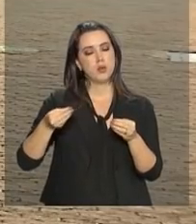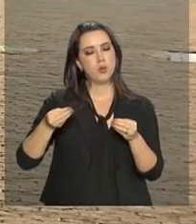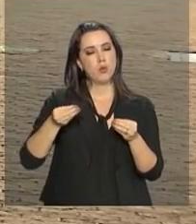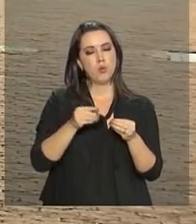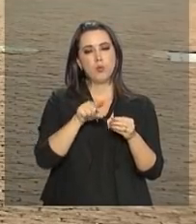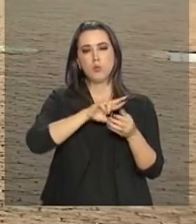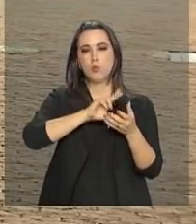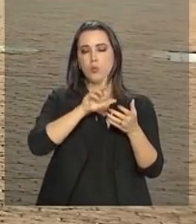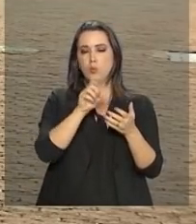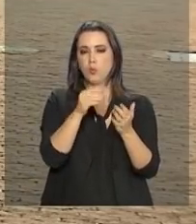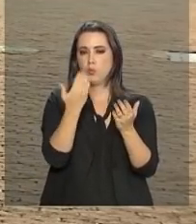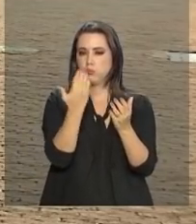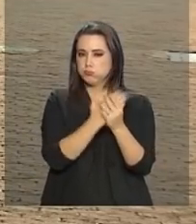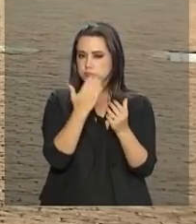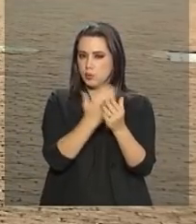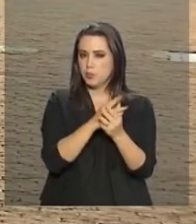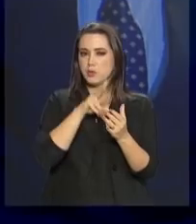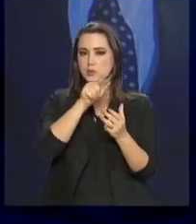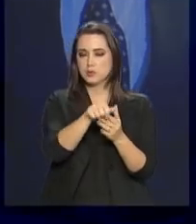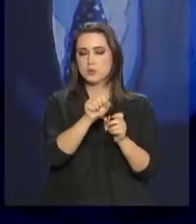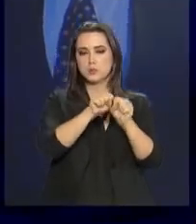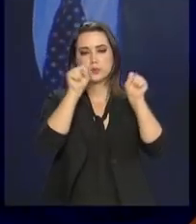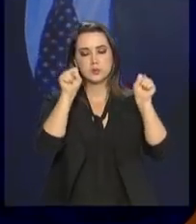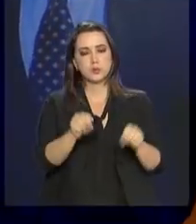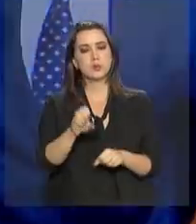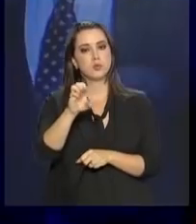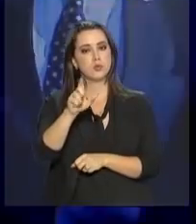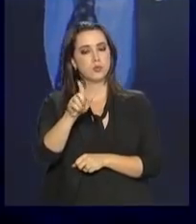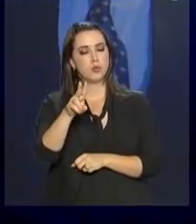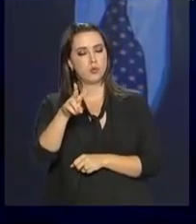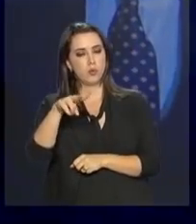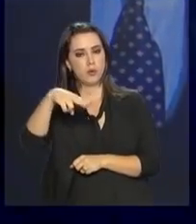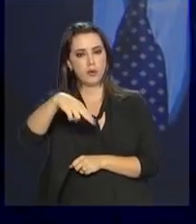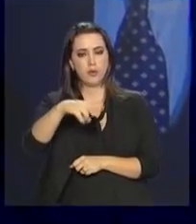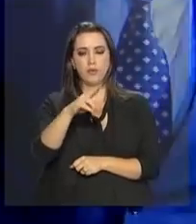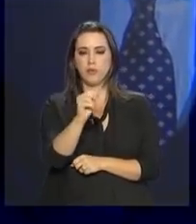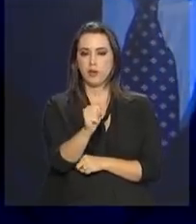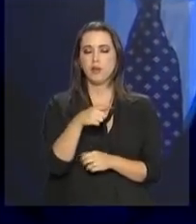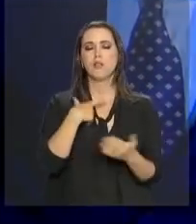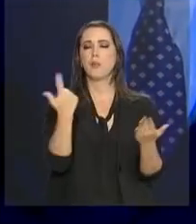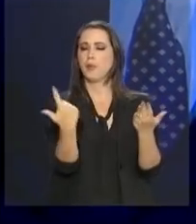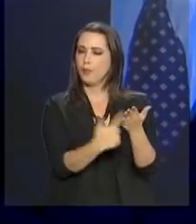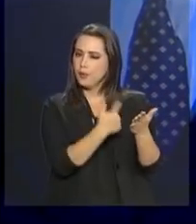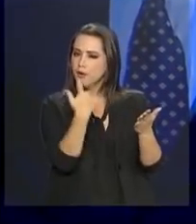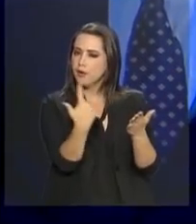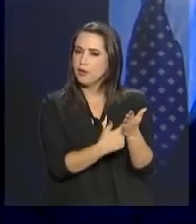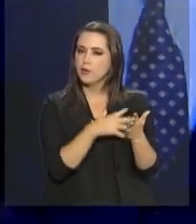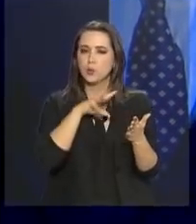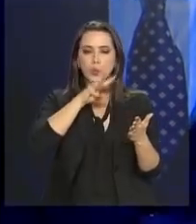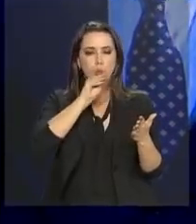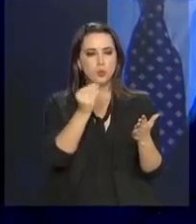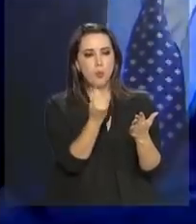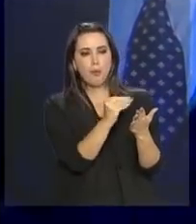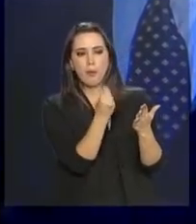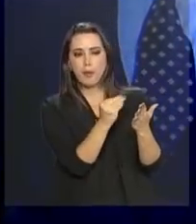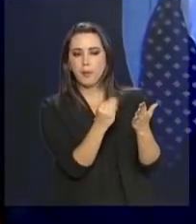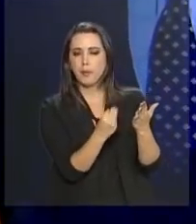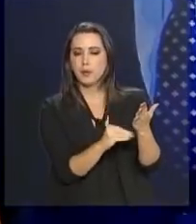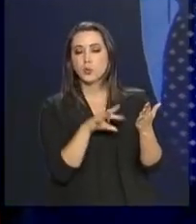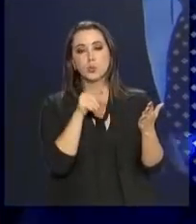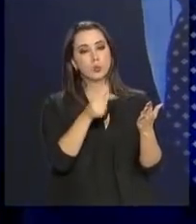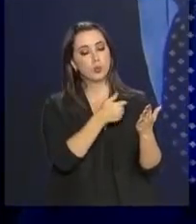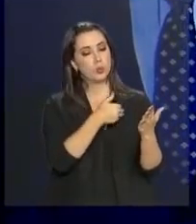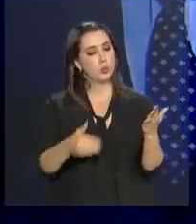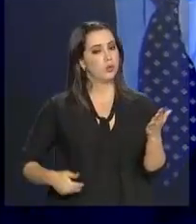federal no sistema e governa bolsonaro também recebeu um livro com um resumo do que foi feito pelo governo entre 2016